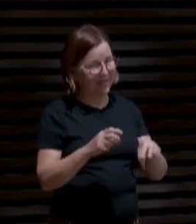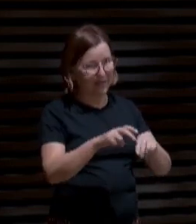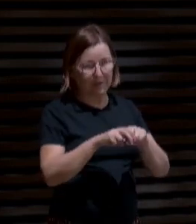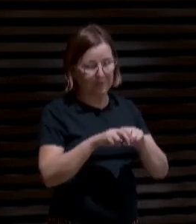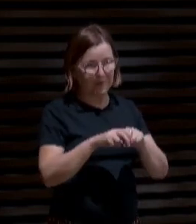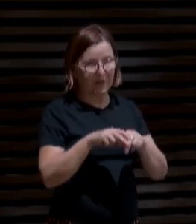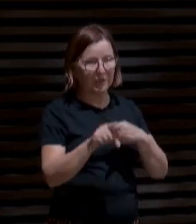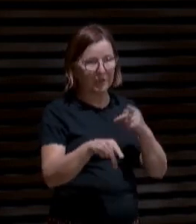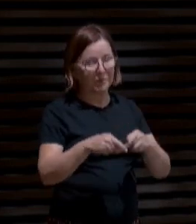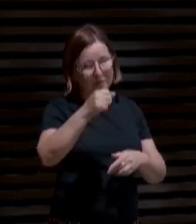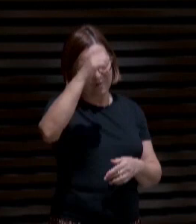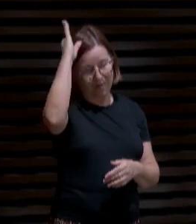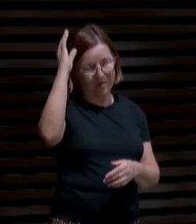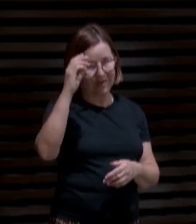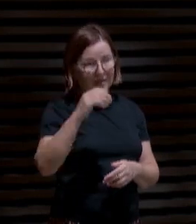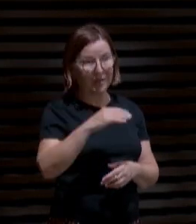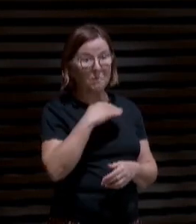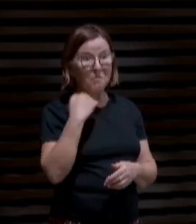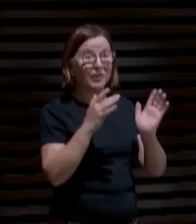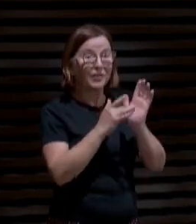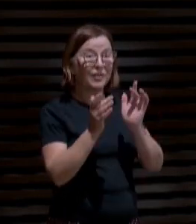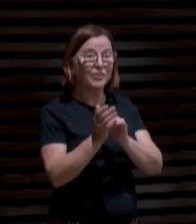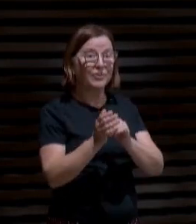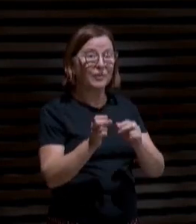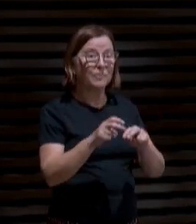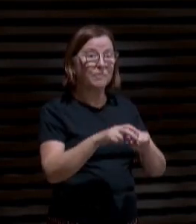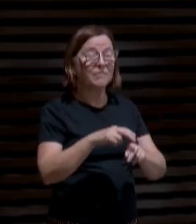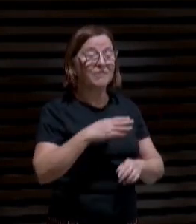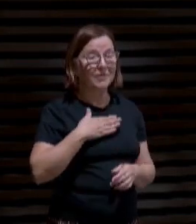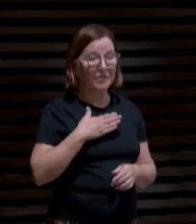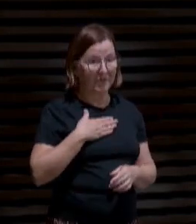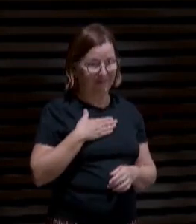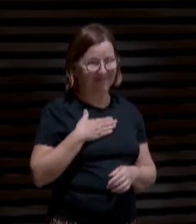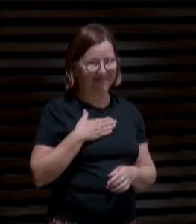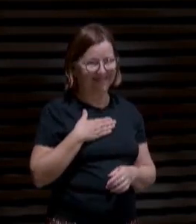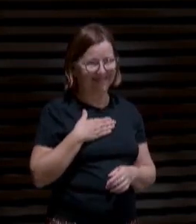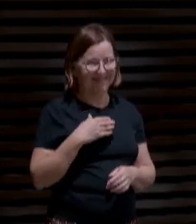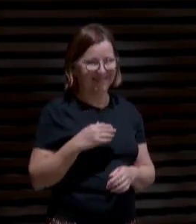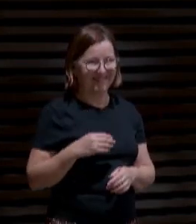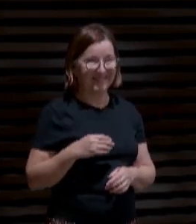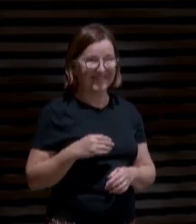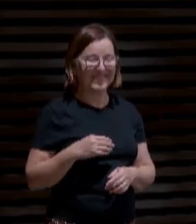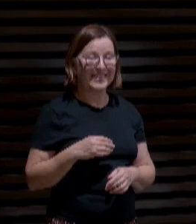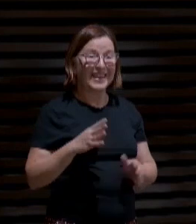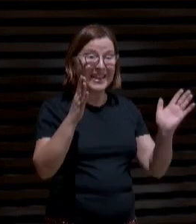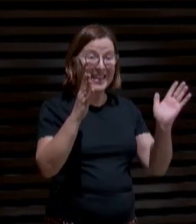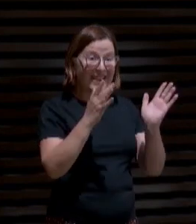Tem a ver com você. Tem a ver com um grupo que Cristo veio salvar.